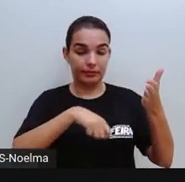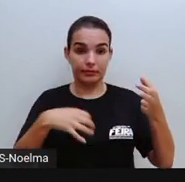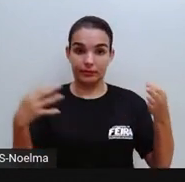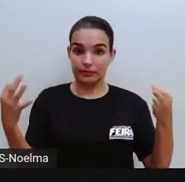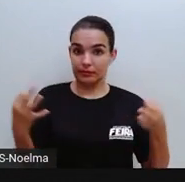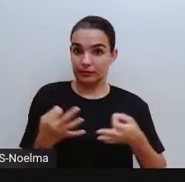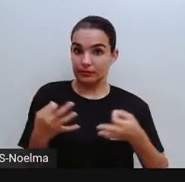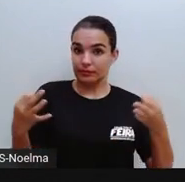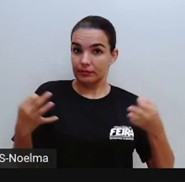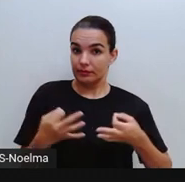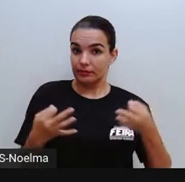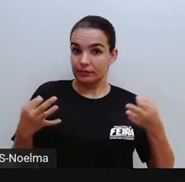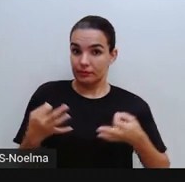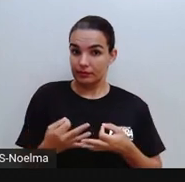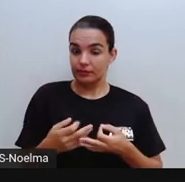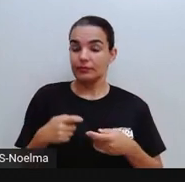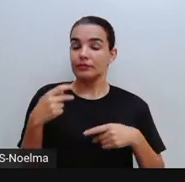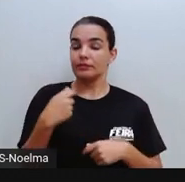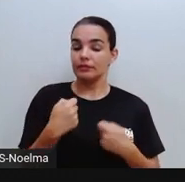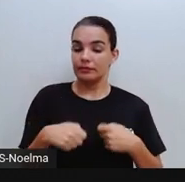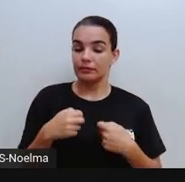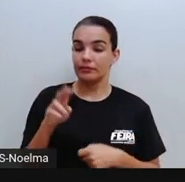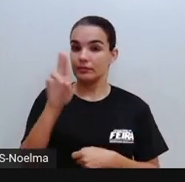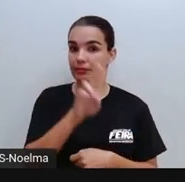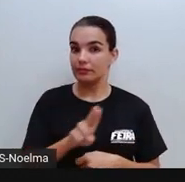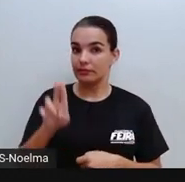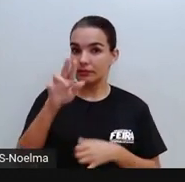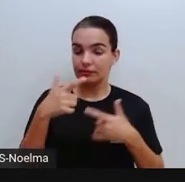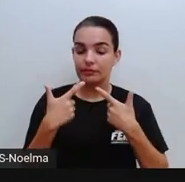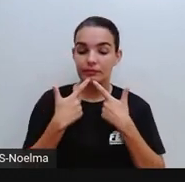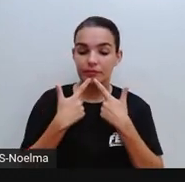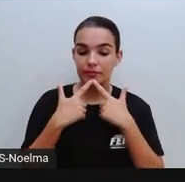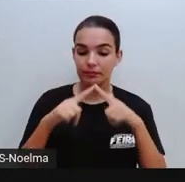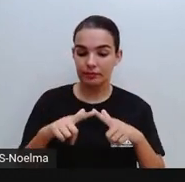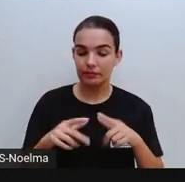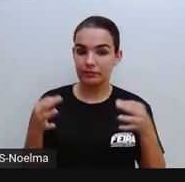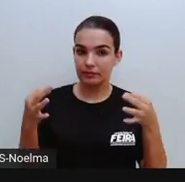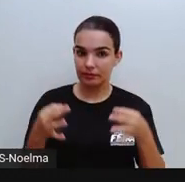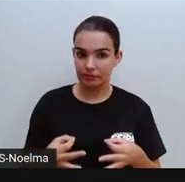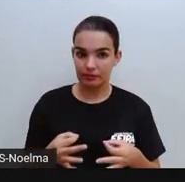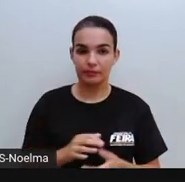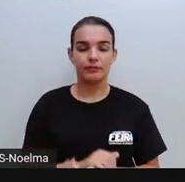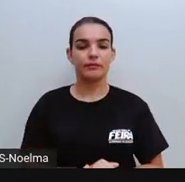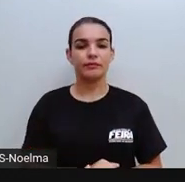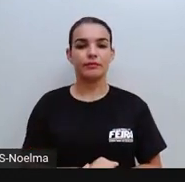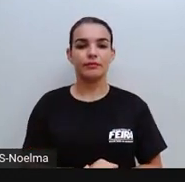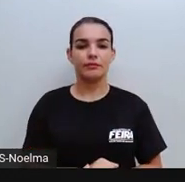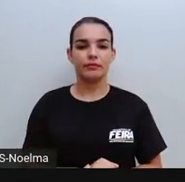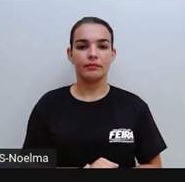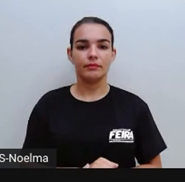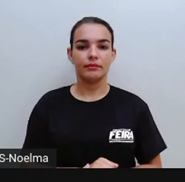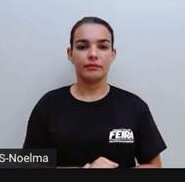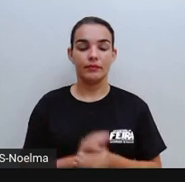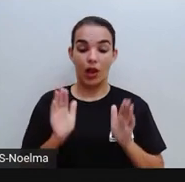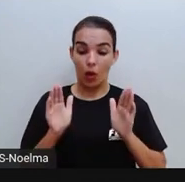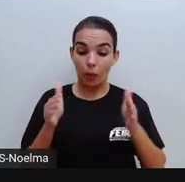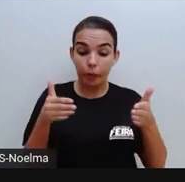Ou seja a gente precisa utilizar em uma linguagem mais formal certo é